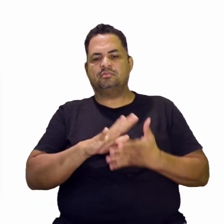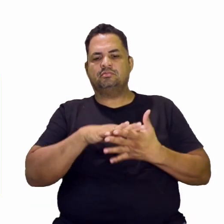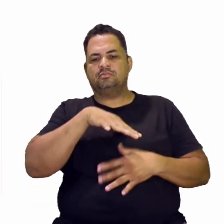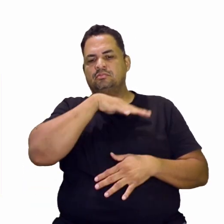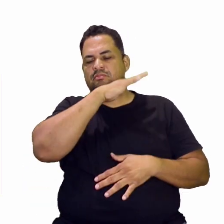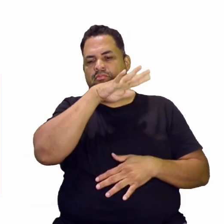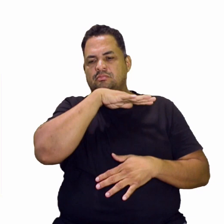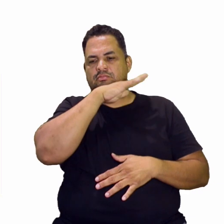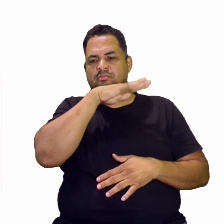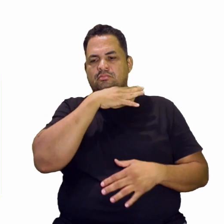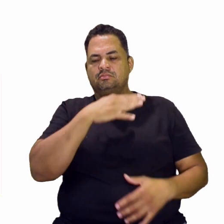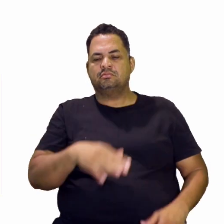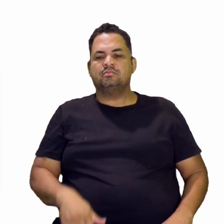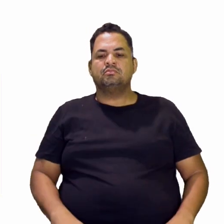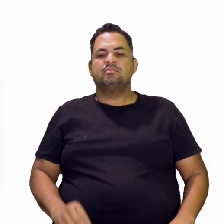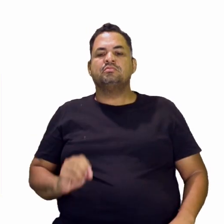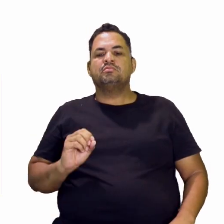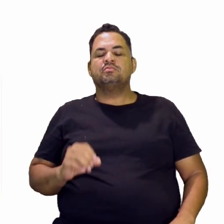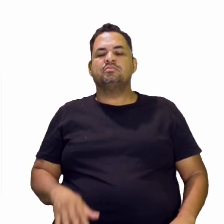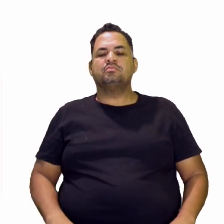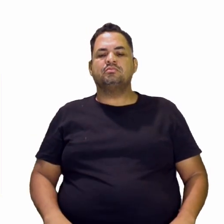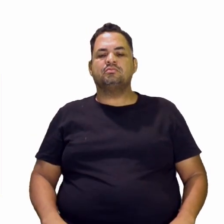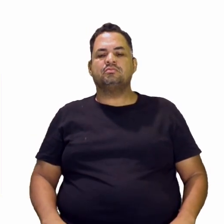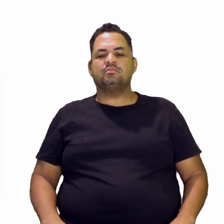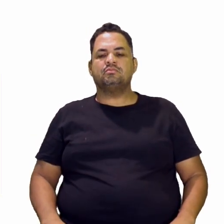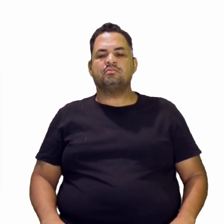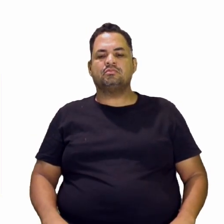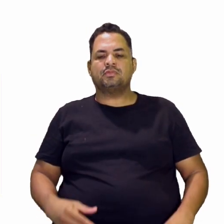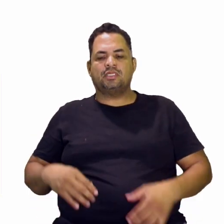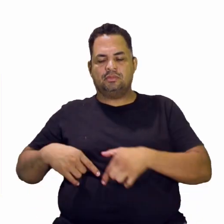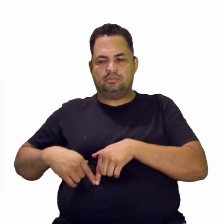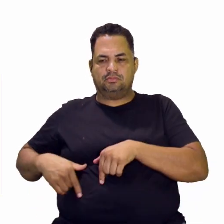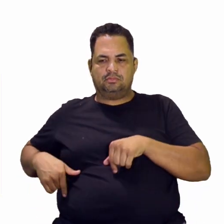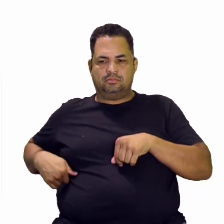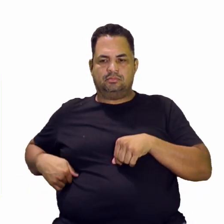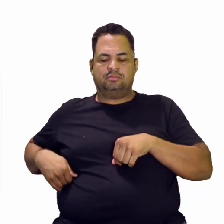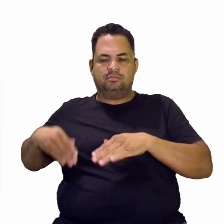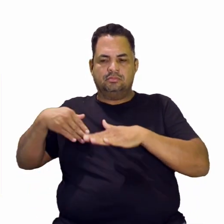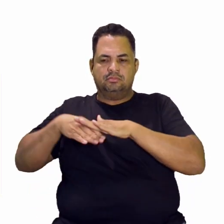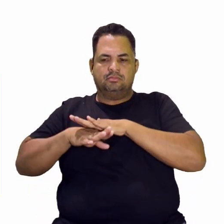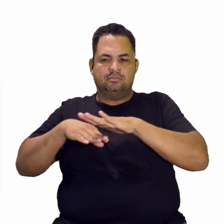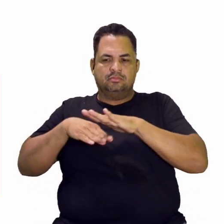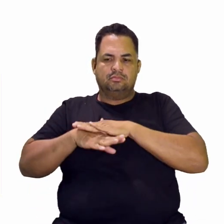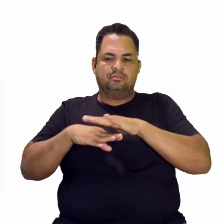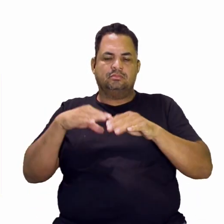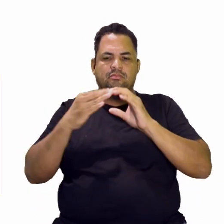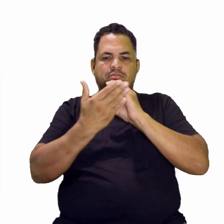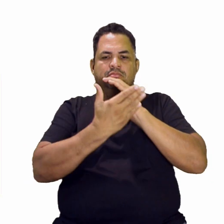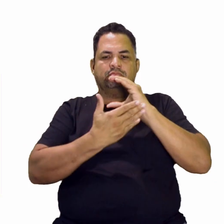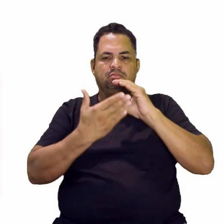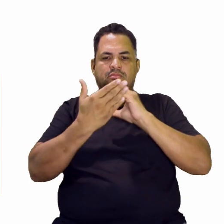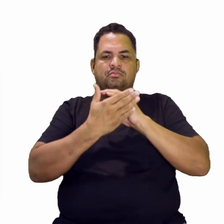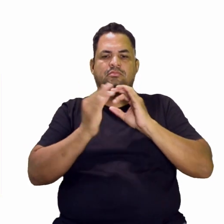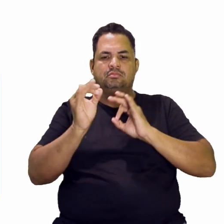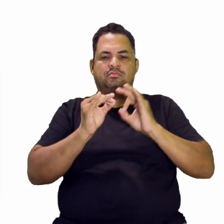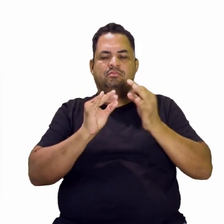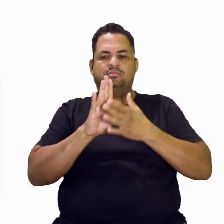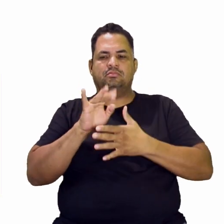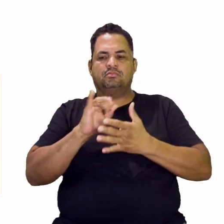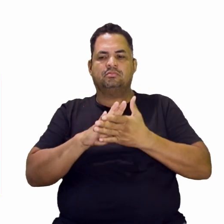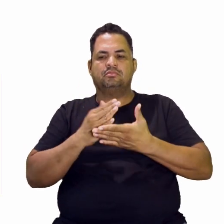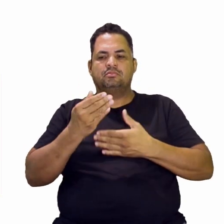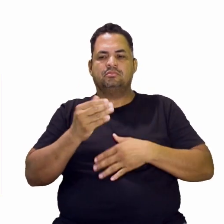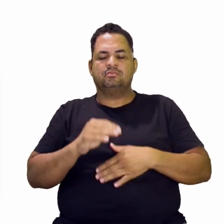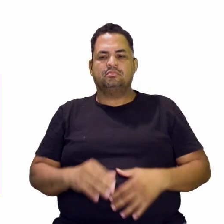animais. Aonde, prof? Lá no nosso fígado. Ele vai estocar carboidrato na forma de glicogênio no